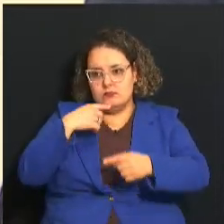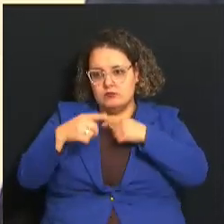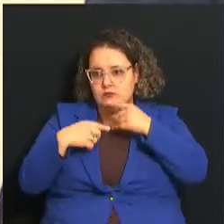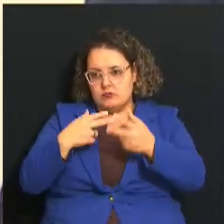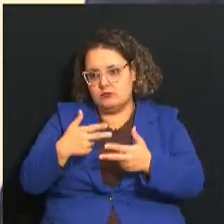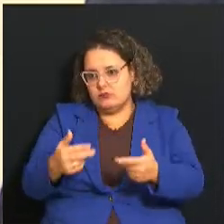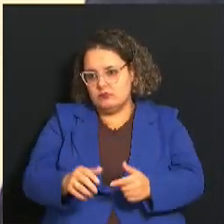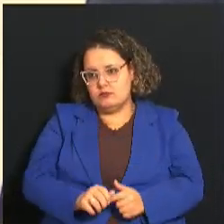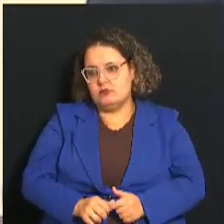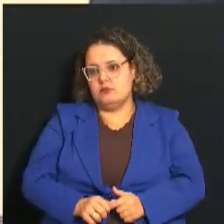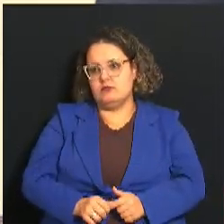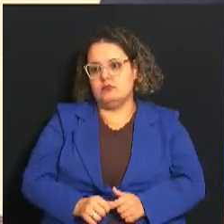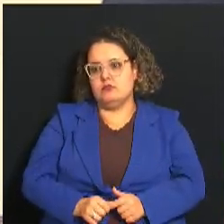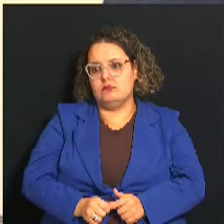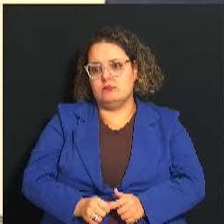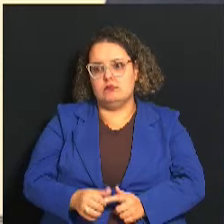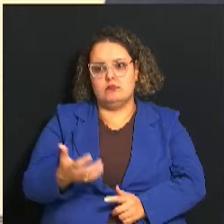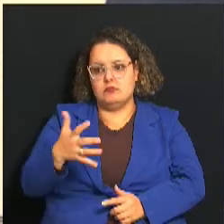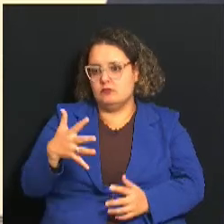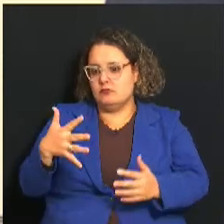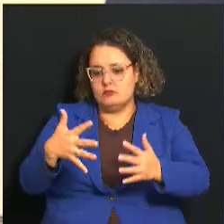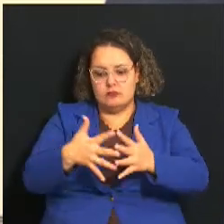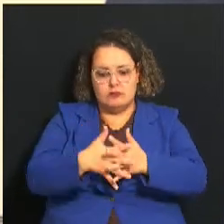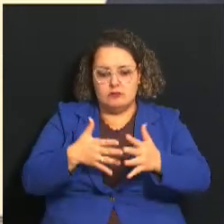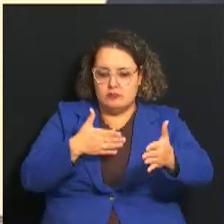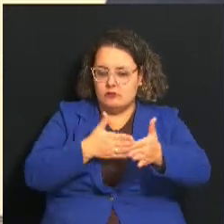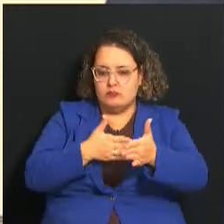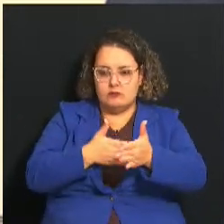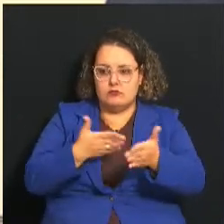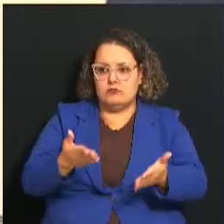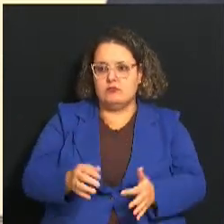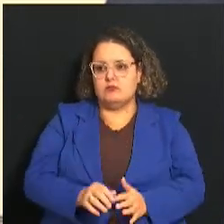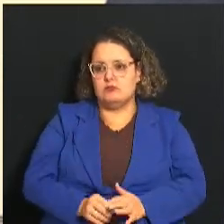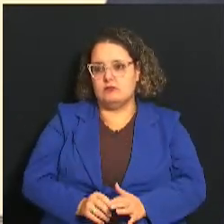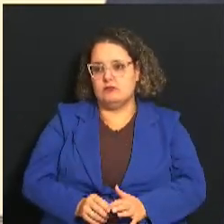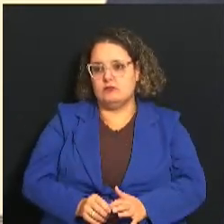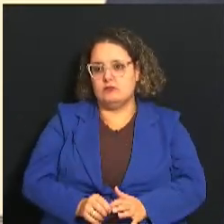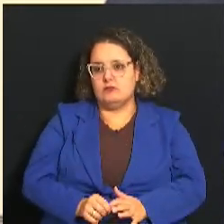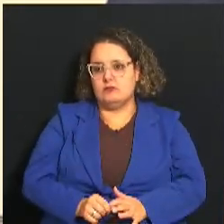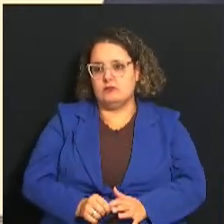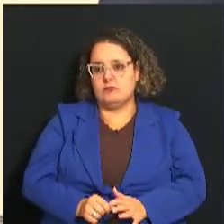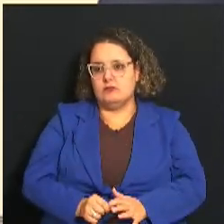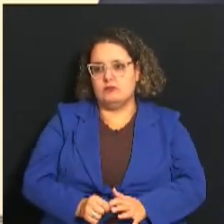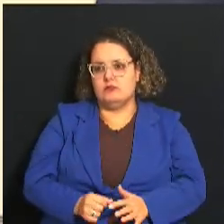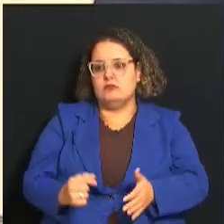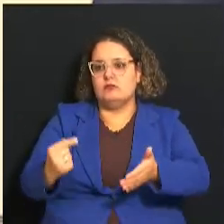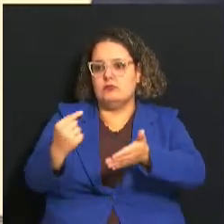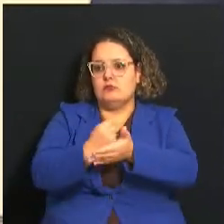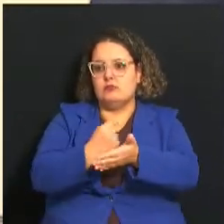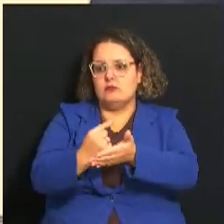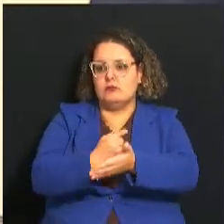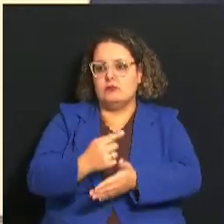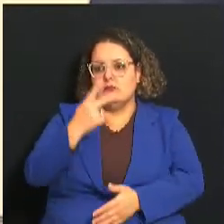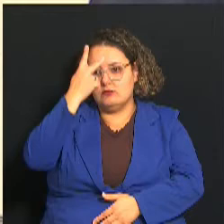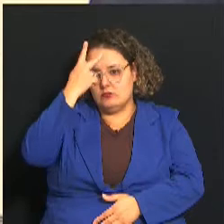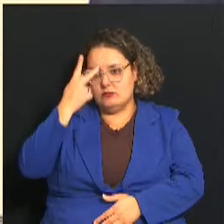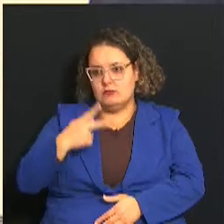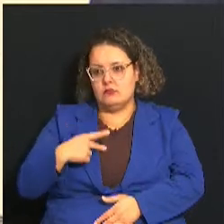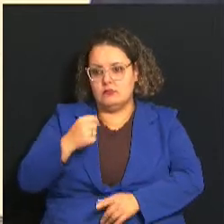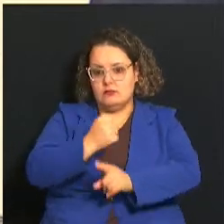A gente não quer restringir, não. Mas isso surgiu de um questionamento que veio da própria sociedade